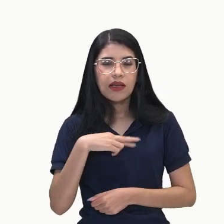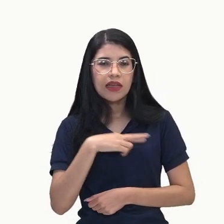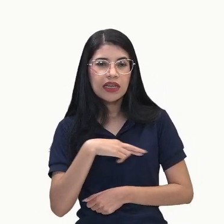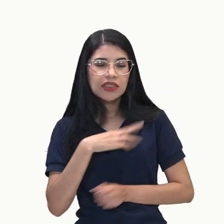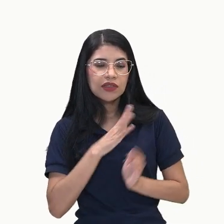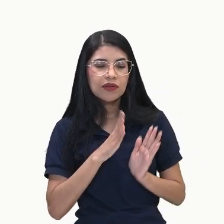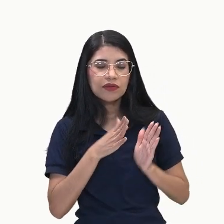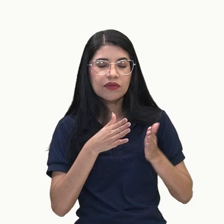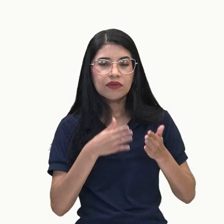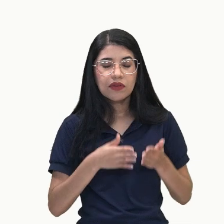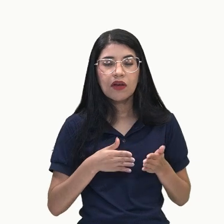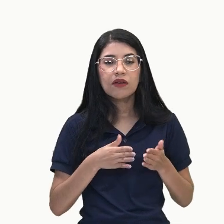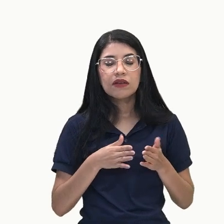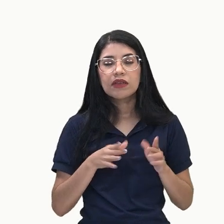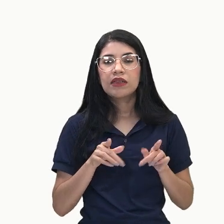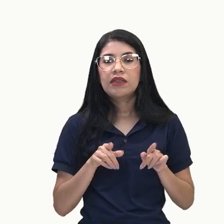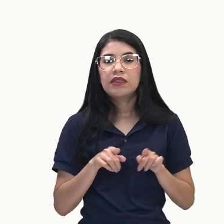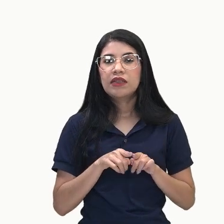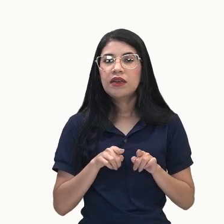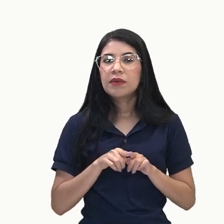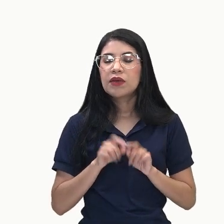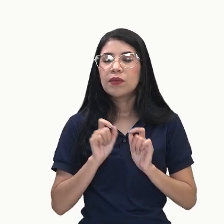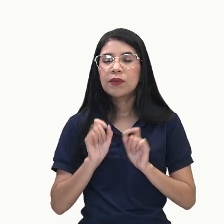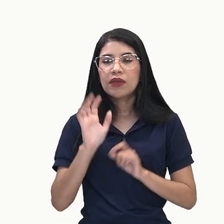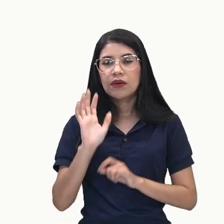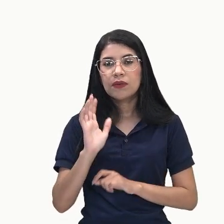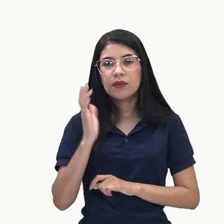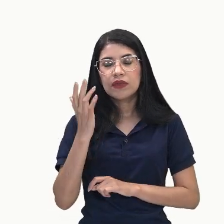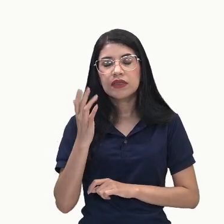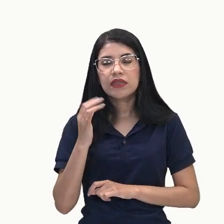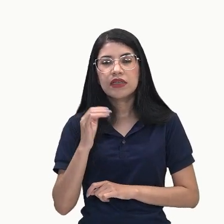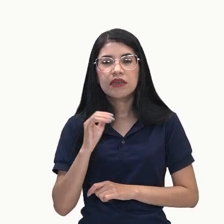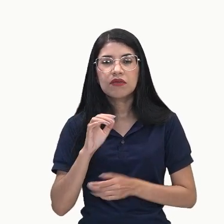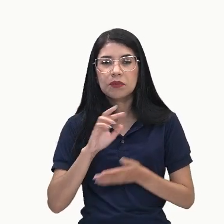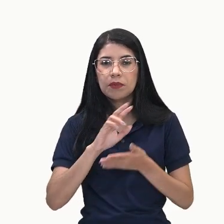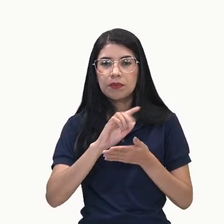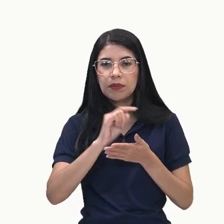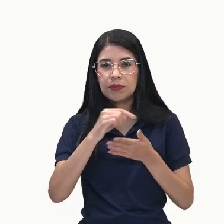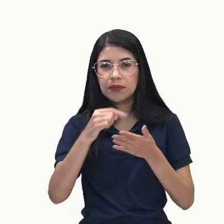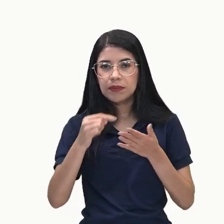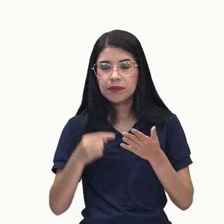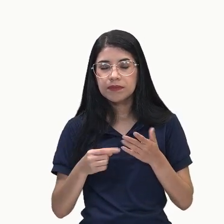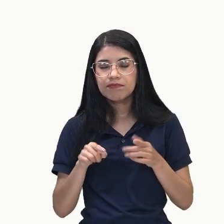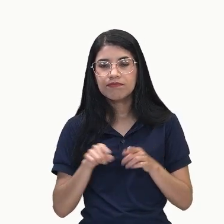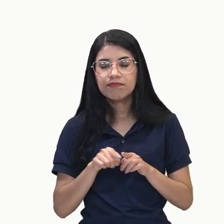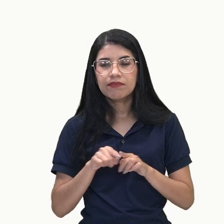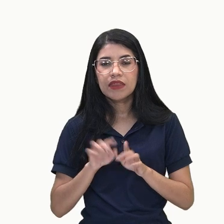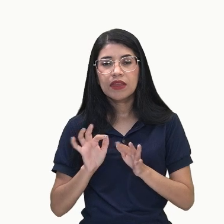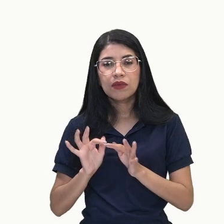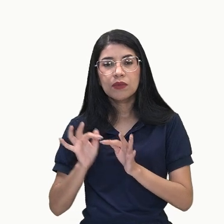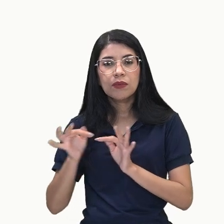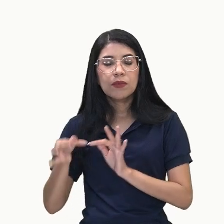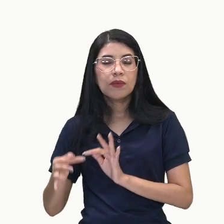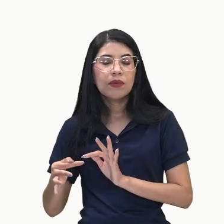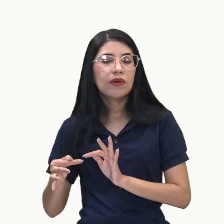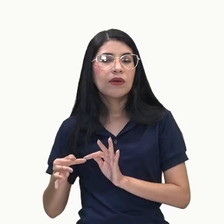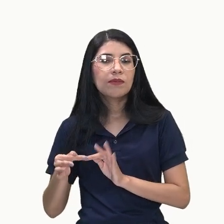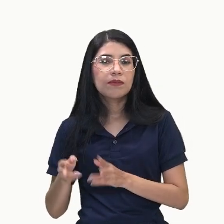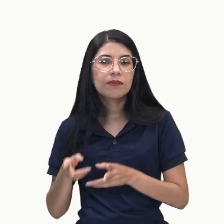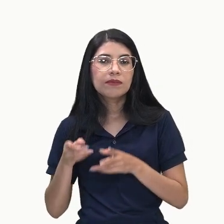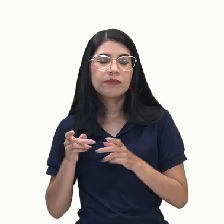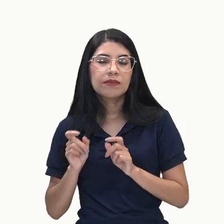religião, né, e o que ia acontecer. O arcadismo, veja